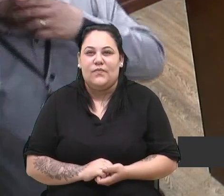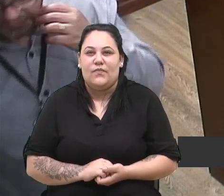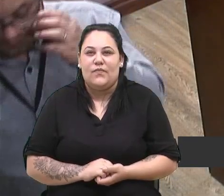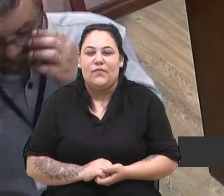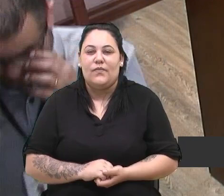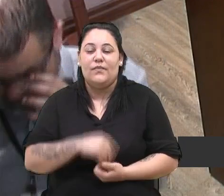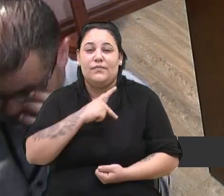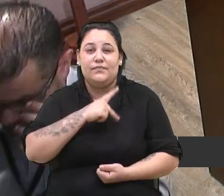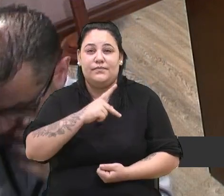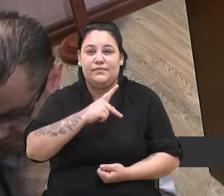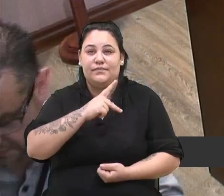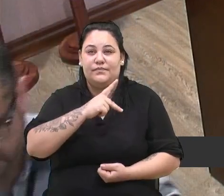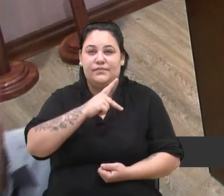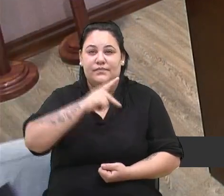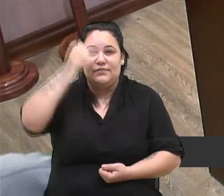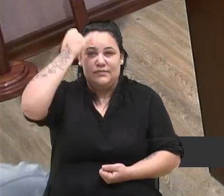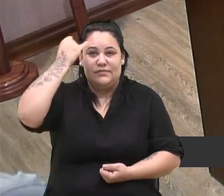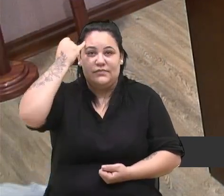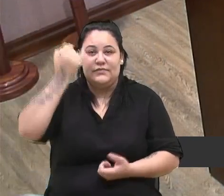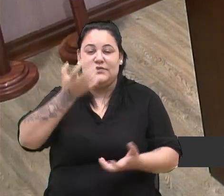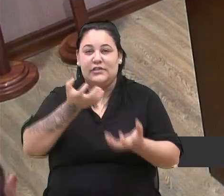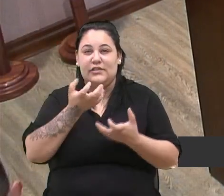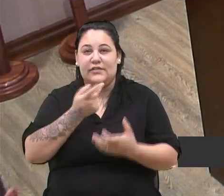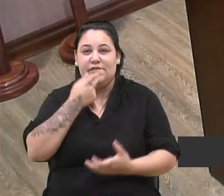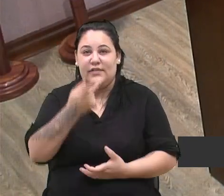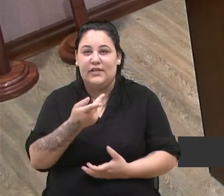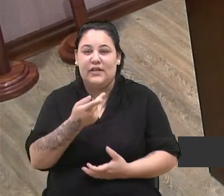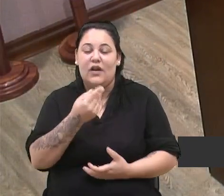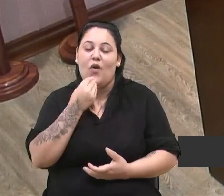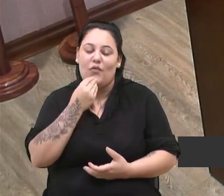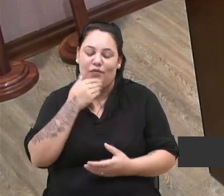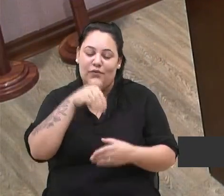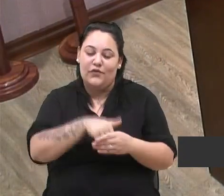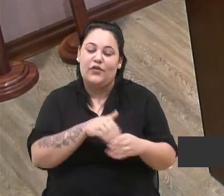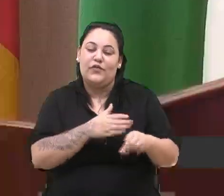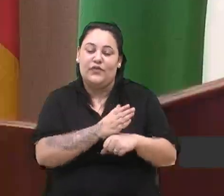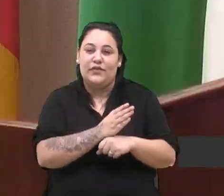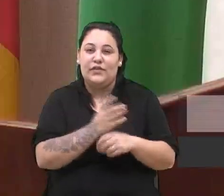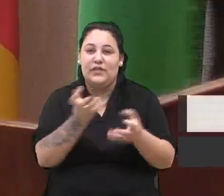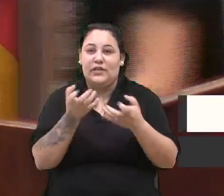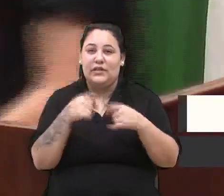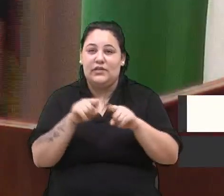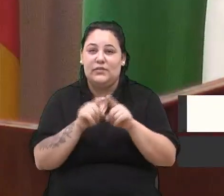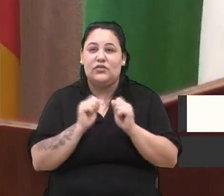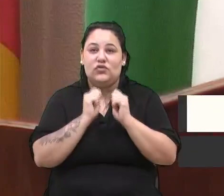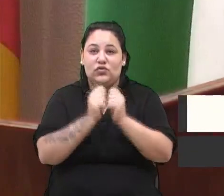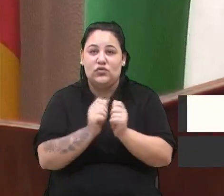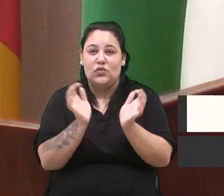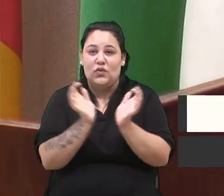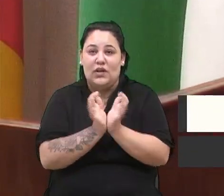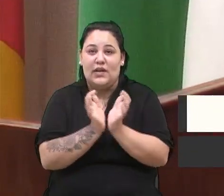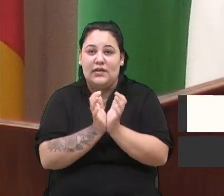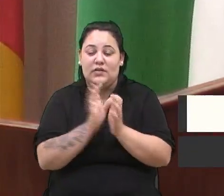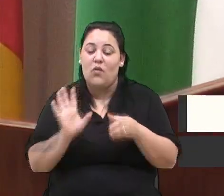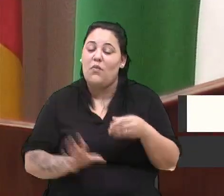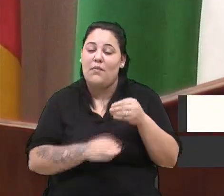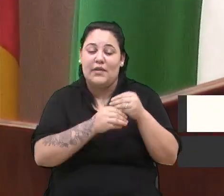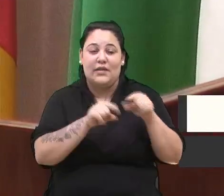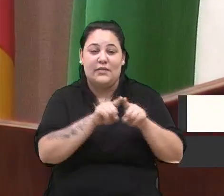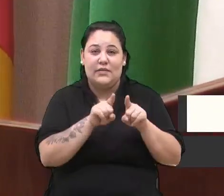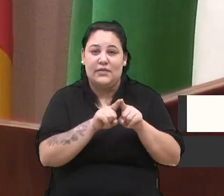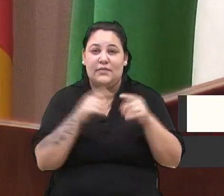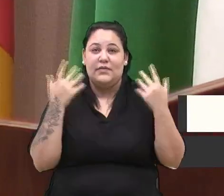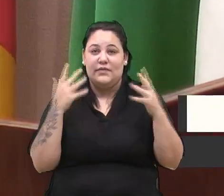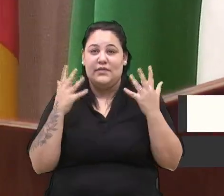Presidente D'Ambrosio, queria declarar, obviamente, meu voto favorável. Queria também, junto com os colegas, aí me somar a eles para parabenizar o